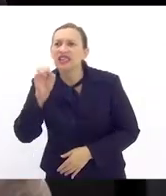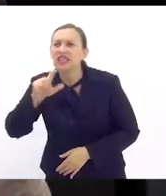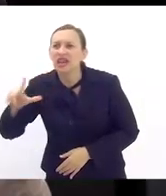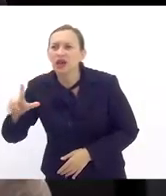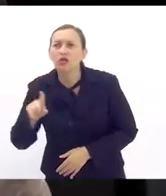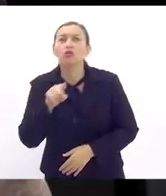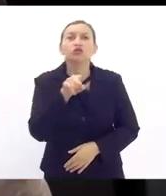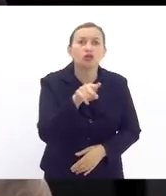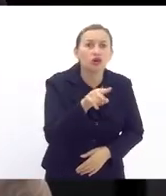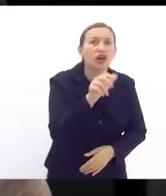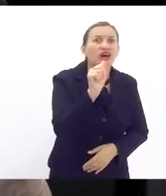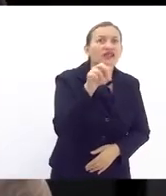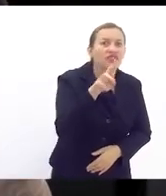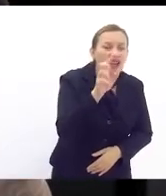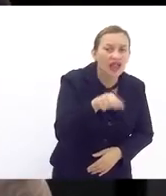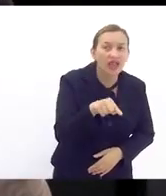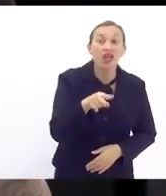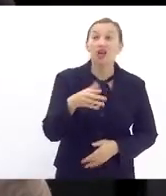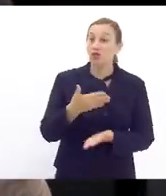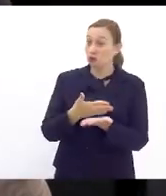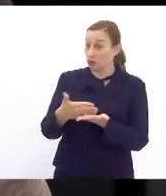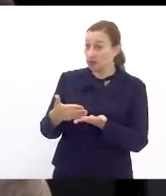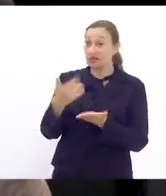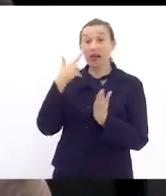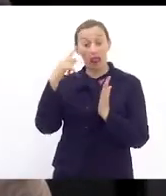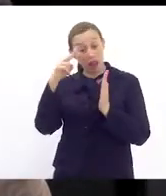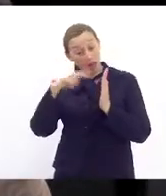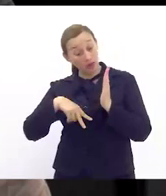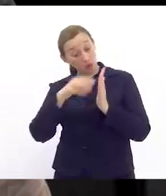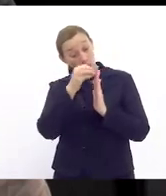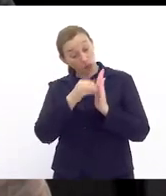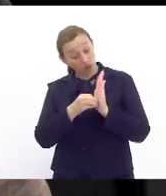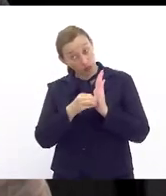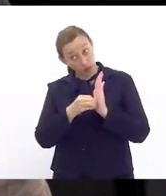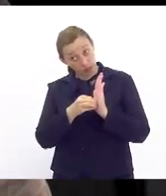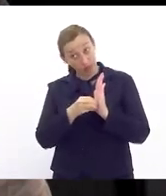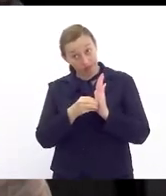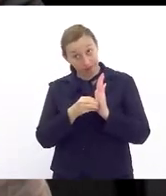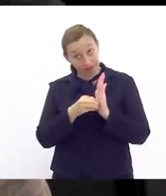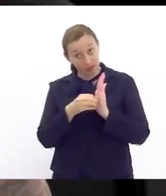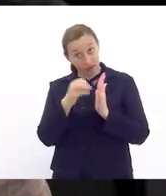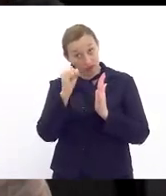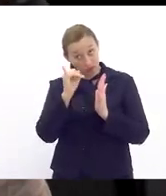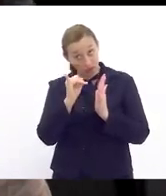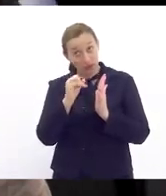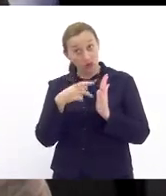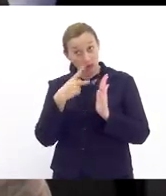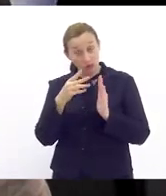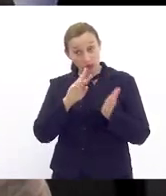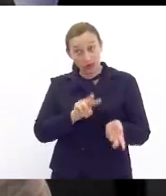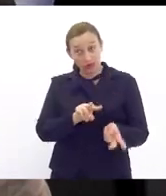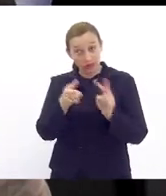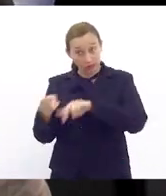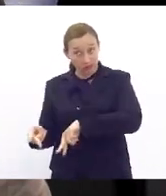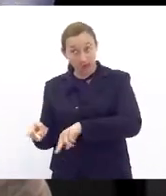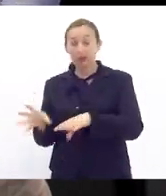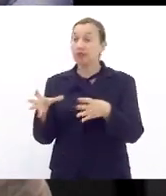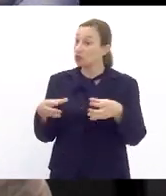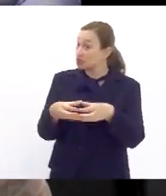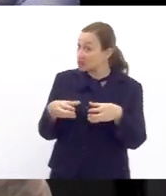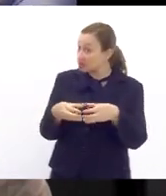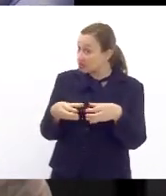Andreia eu vou começar aqui lendo um ofício vou encaminhar para nossa comissão